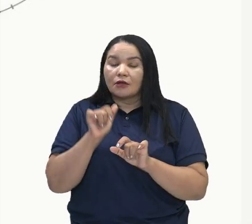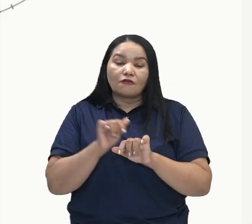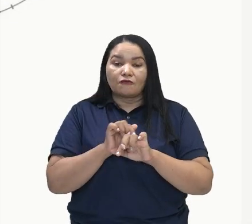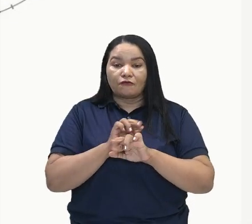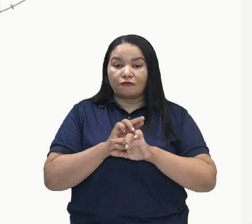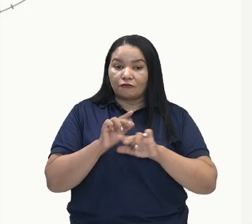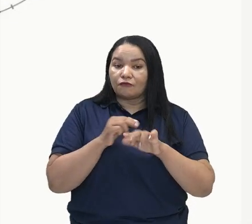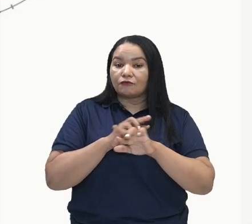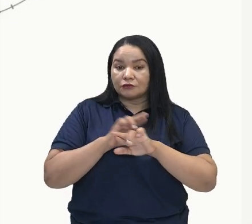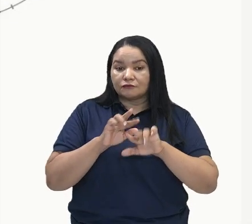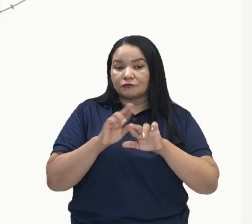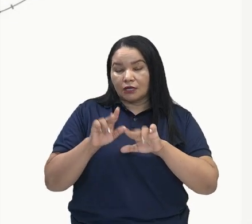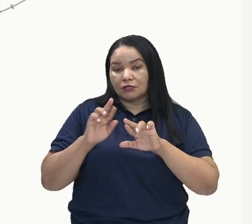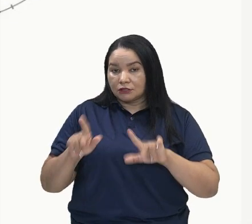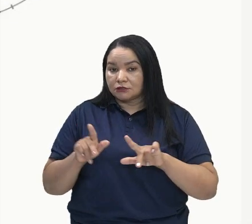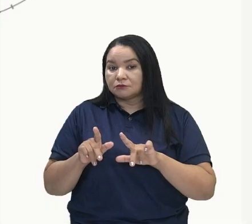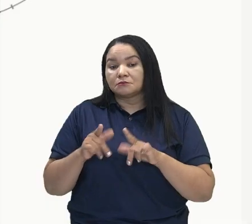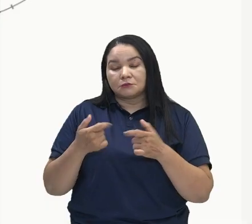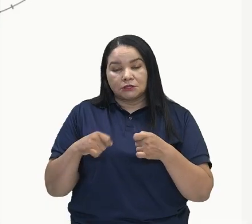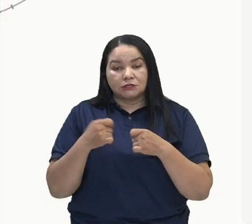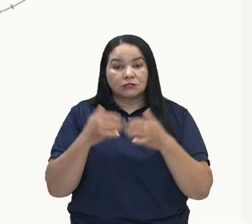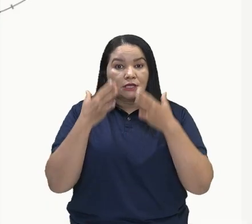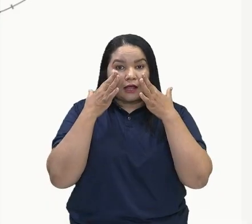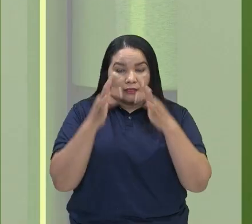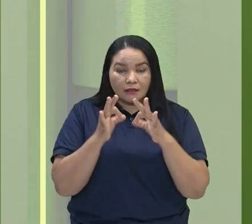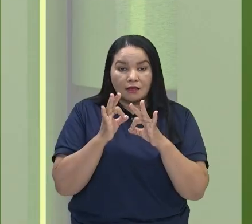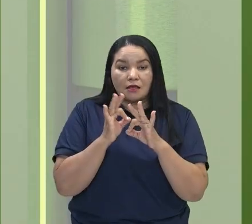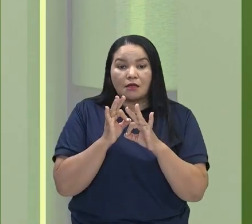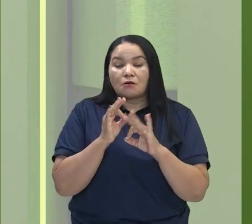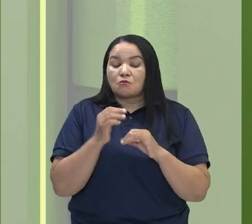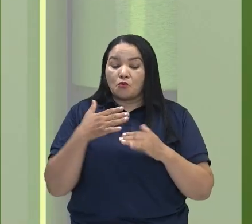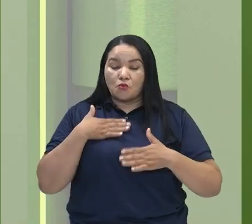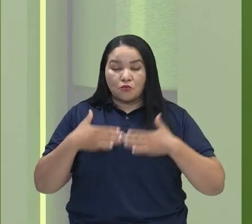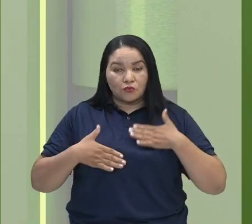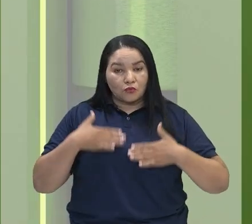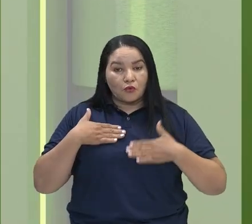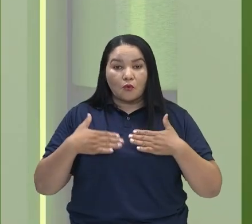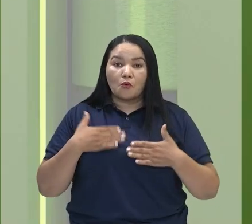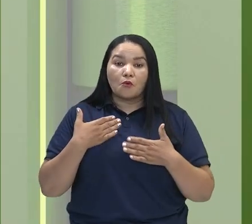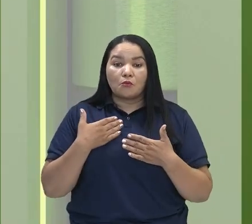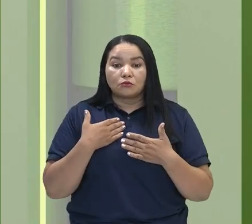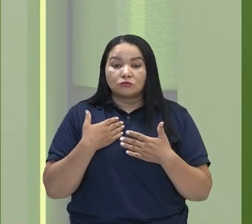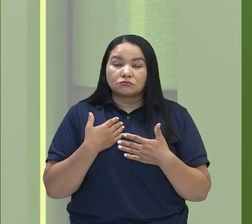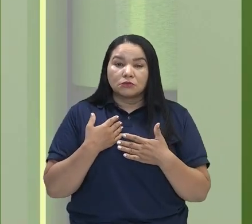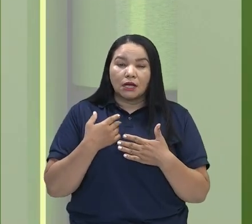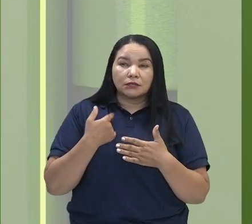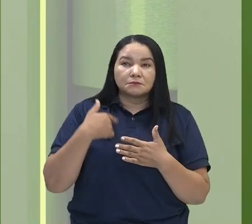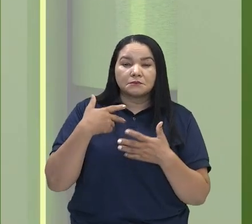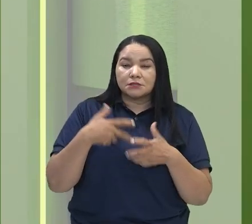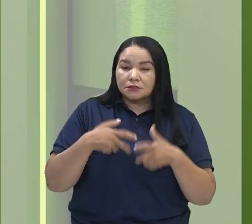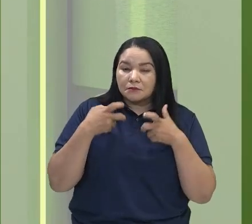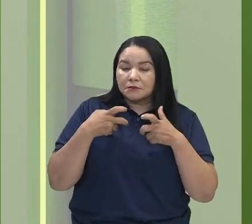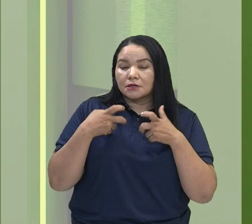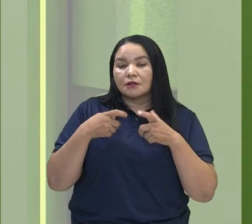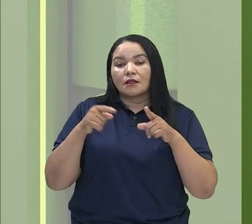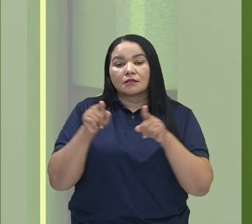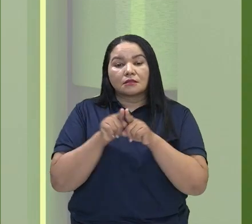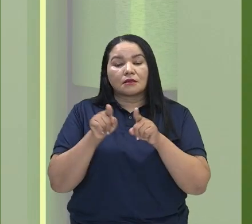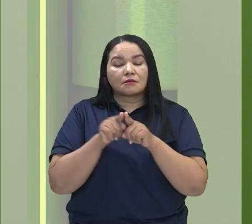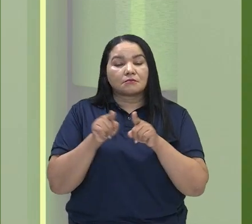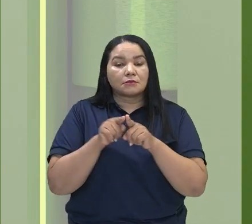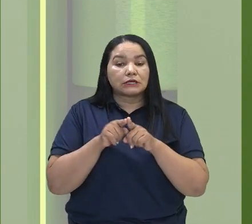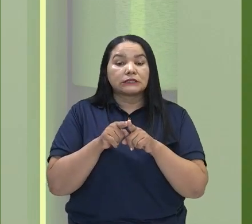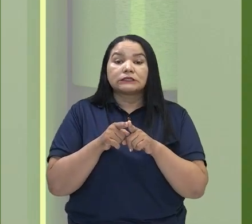isso é necessário estar atento aí ao seu próprio corpo, né? Olhar os sinais, né? Então, realmente